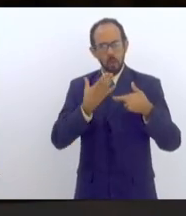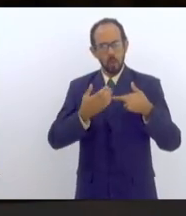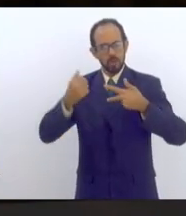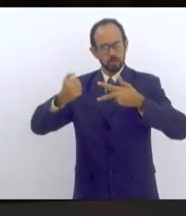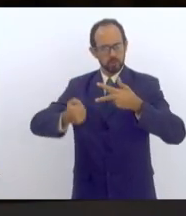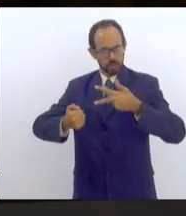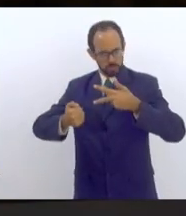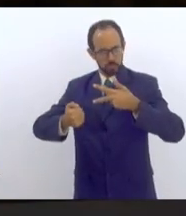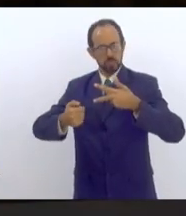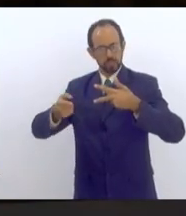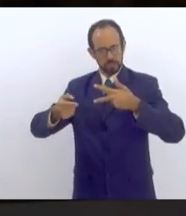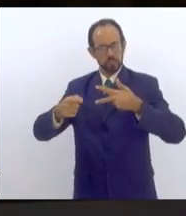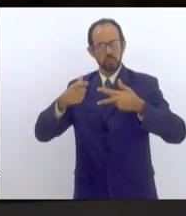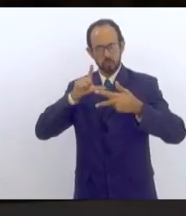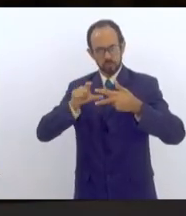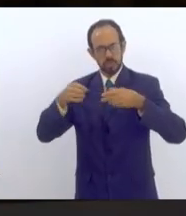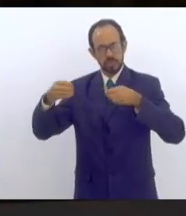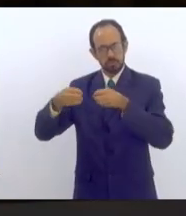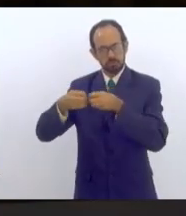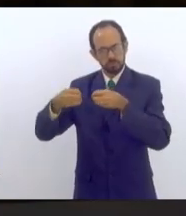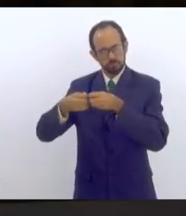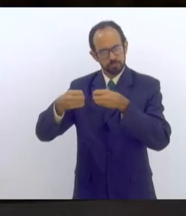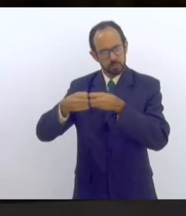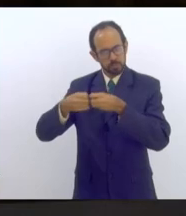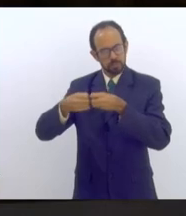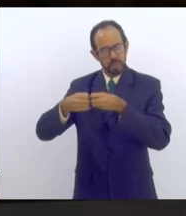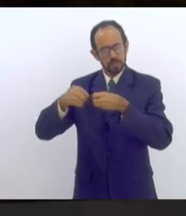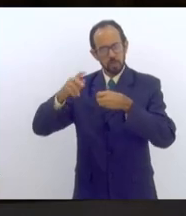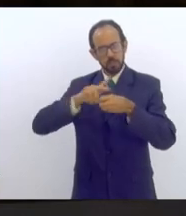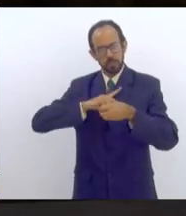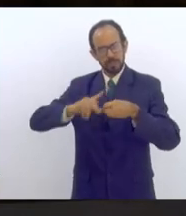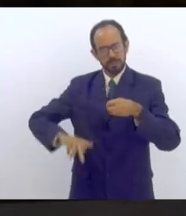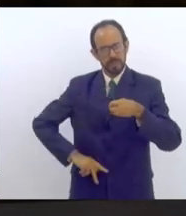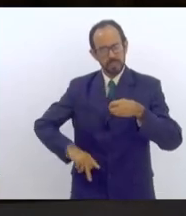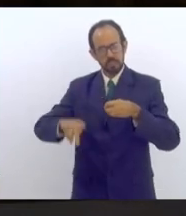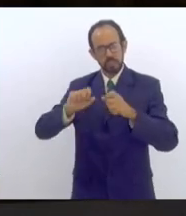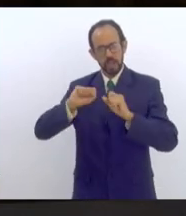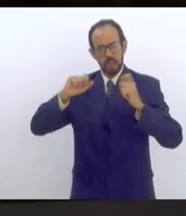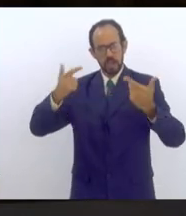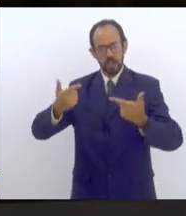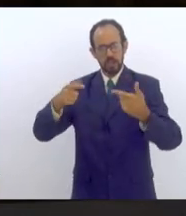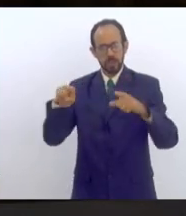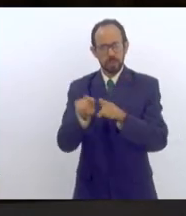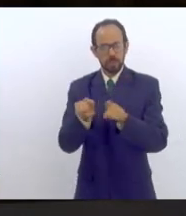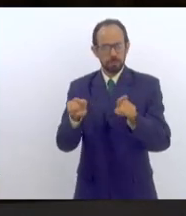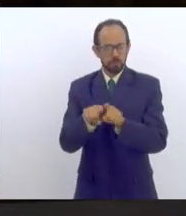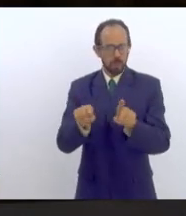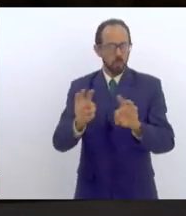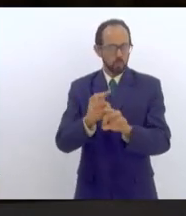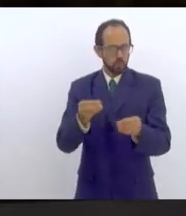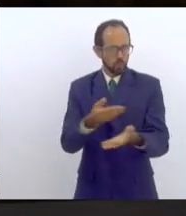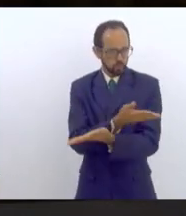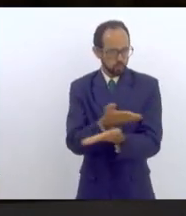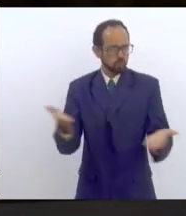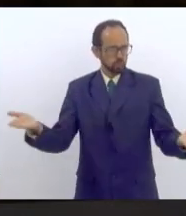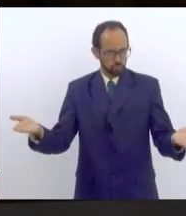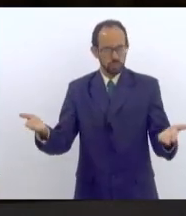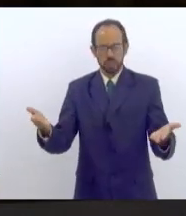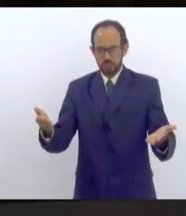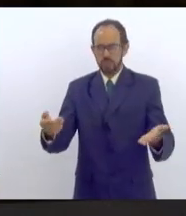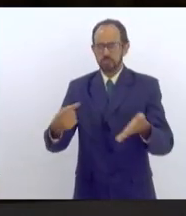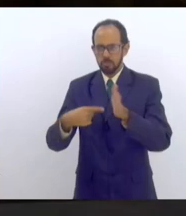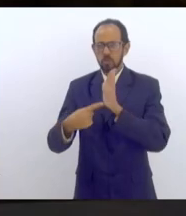É ter essa proximidade com o presidente da Assembleia, ter essa proximidade com os senhores, demonstrar o carinho,